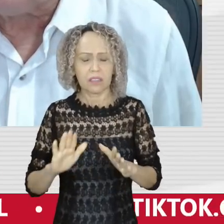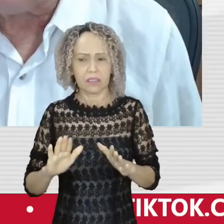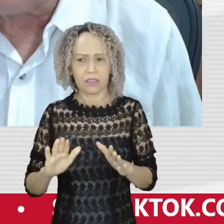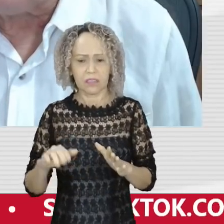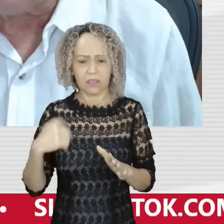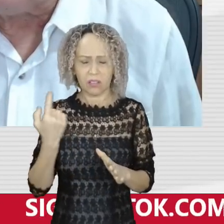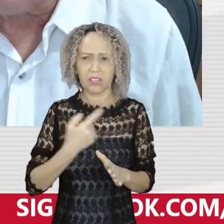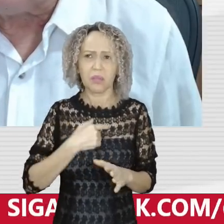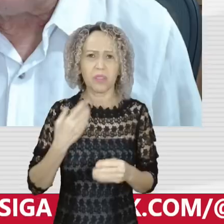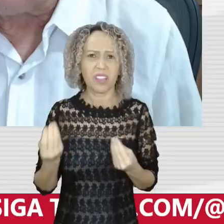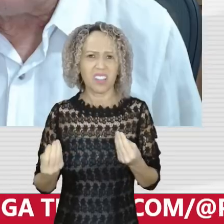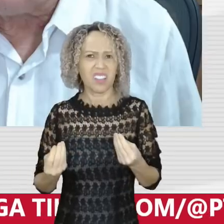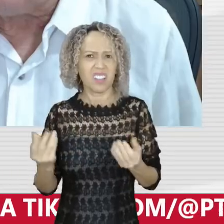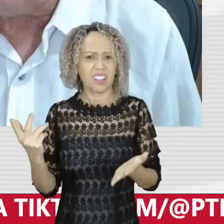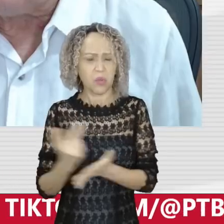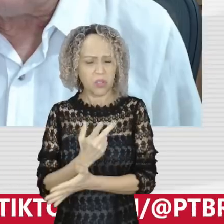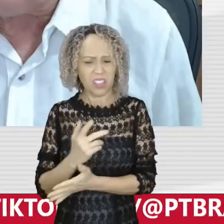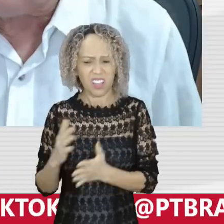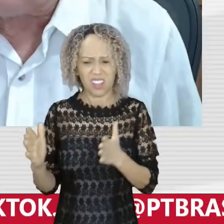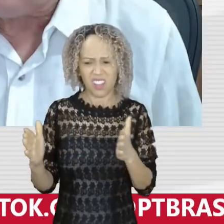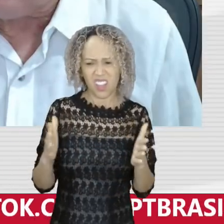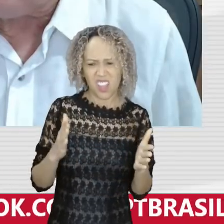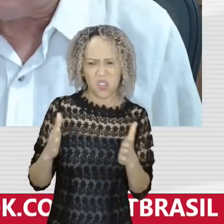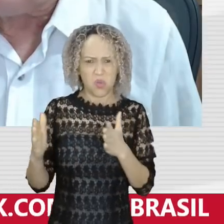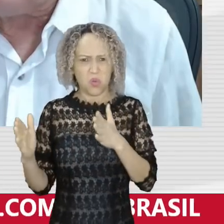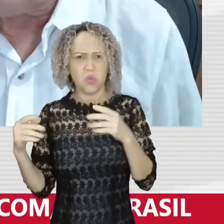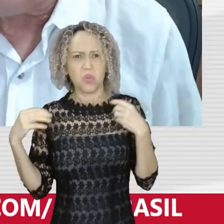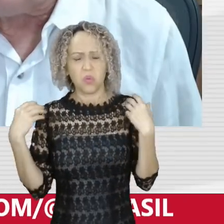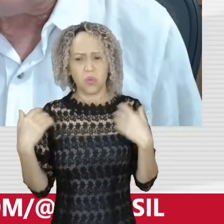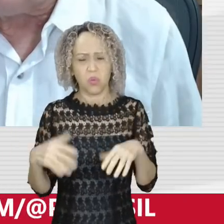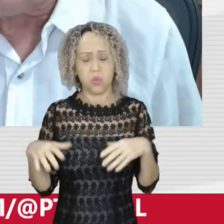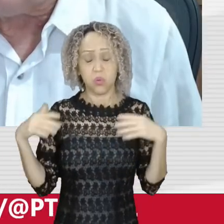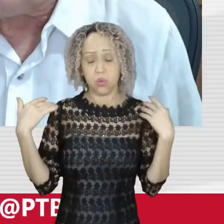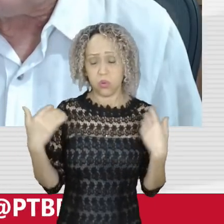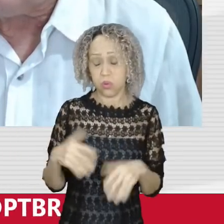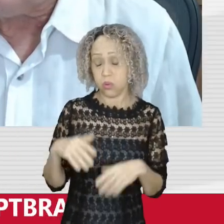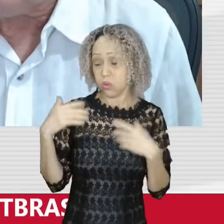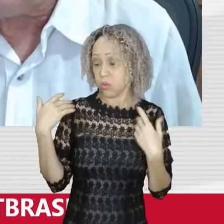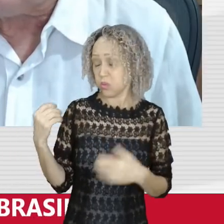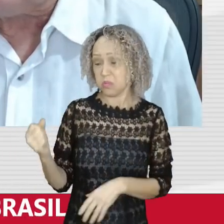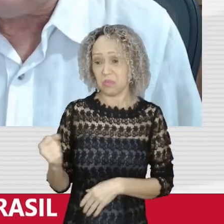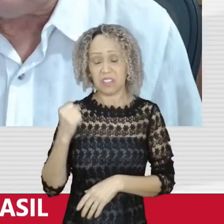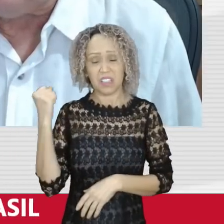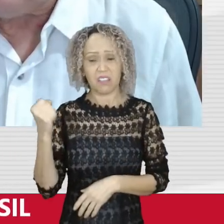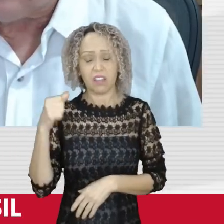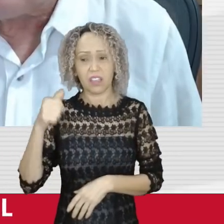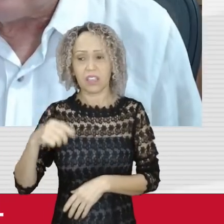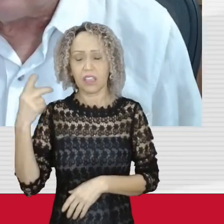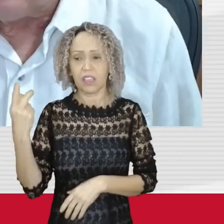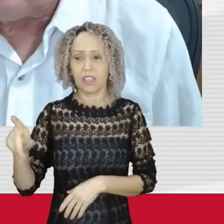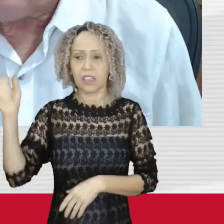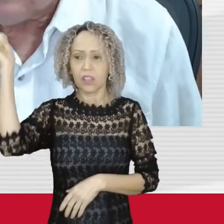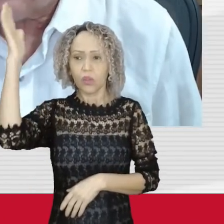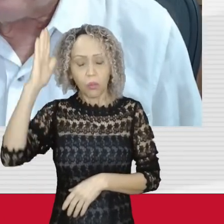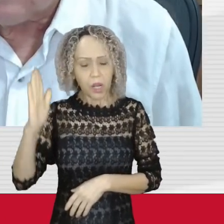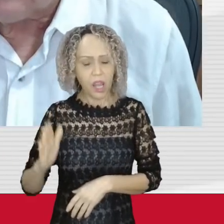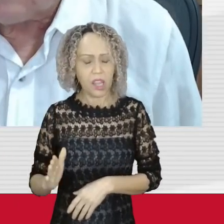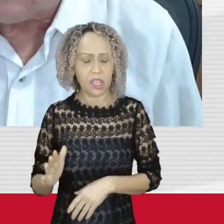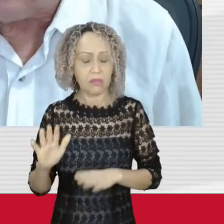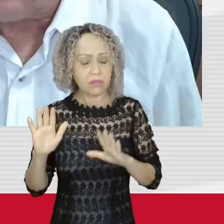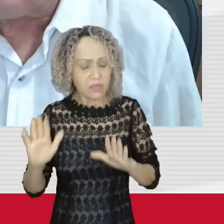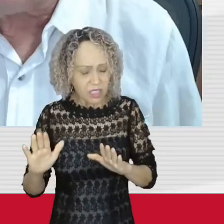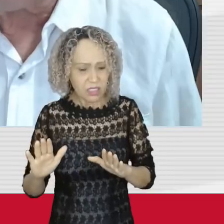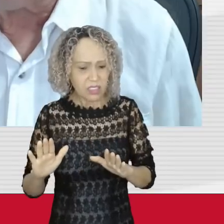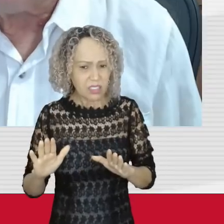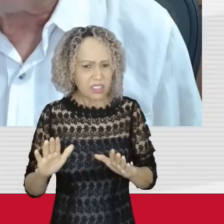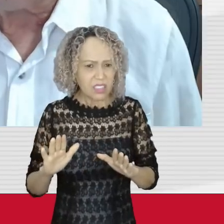um caos tão grande no Brasil, que aí o mínimo era o muito, sabe? Garantir para a educação o mínimo